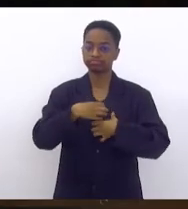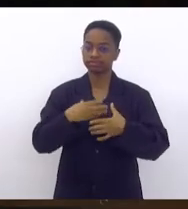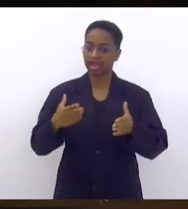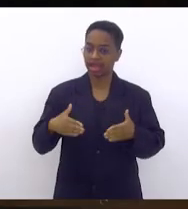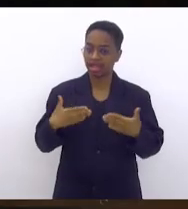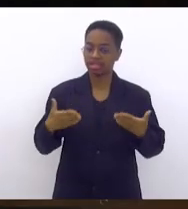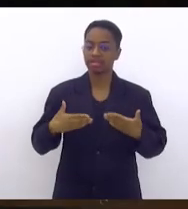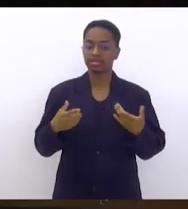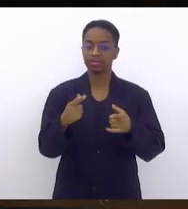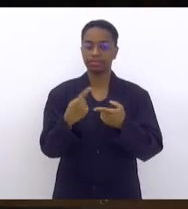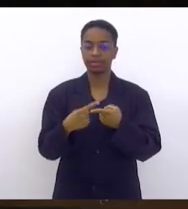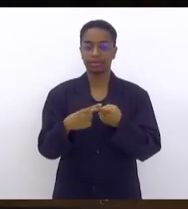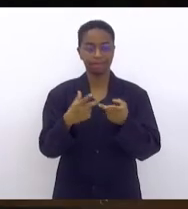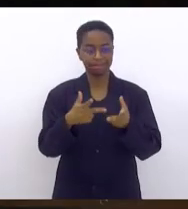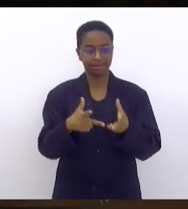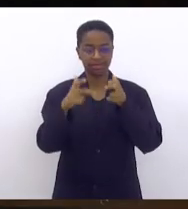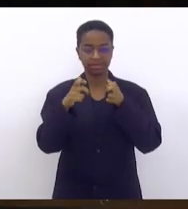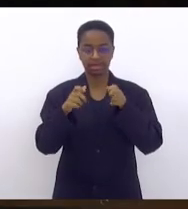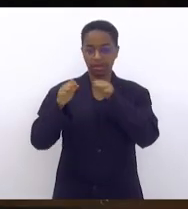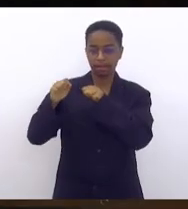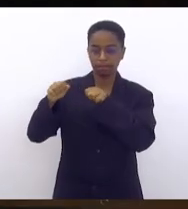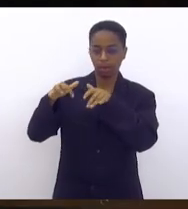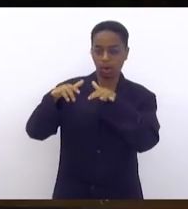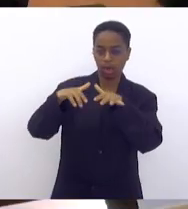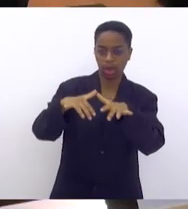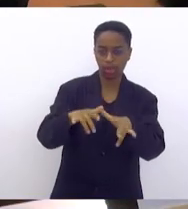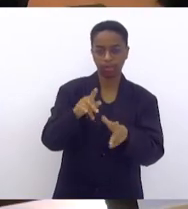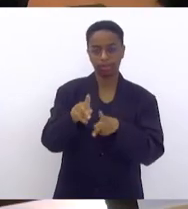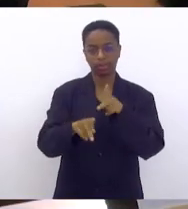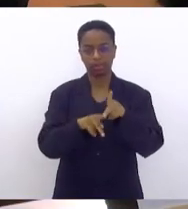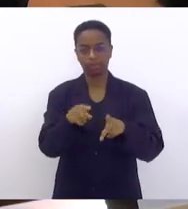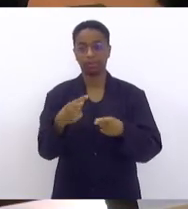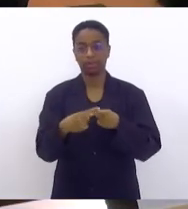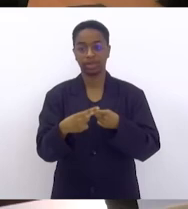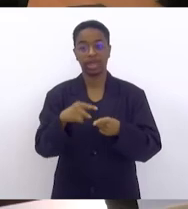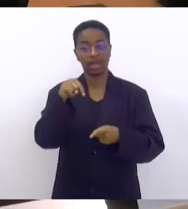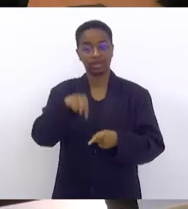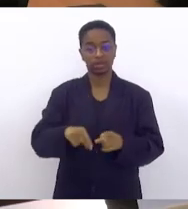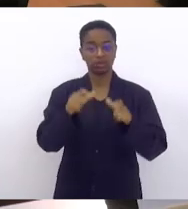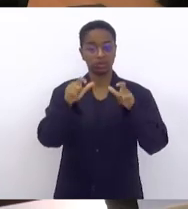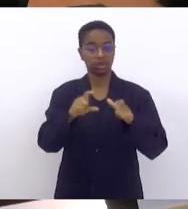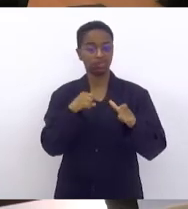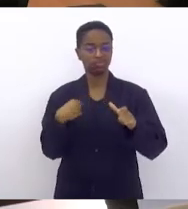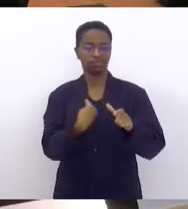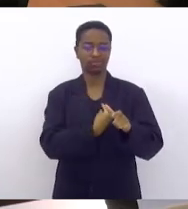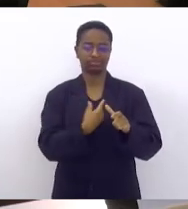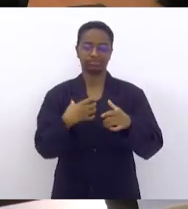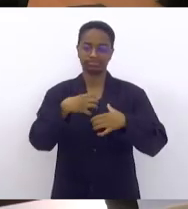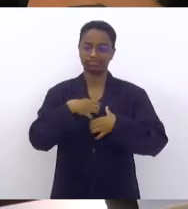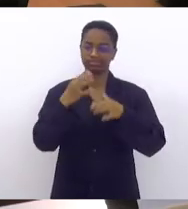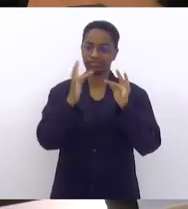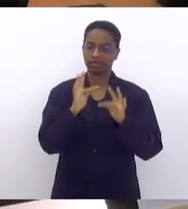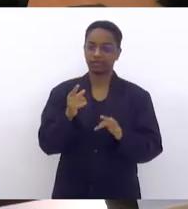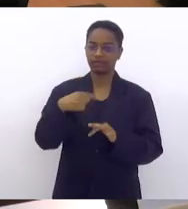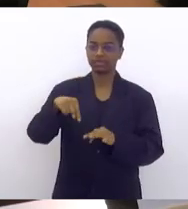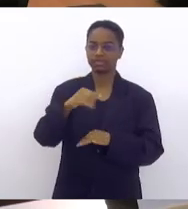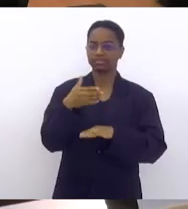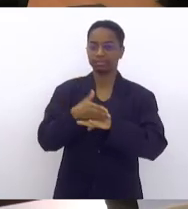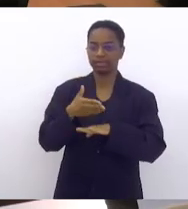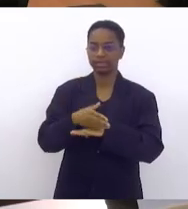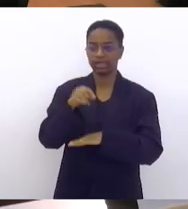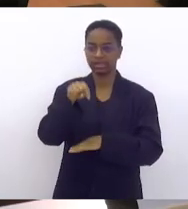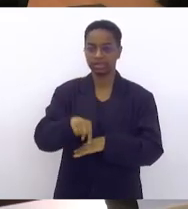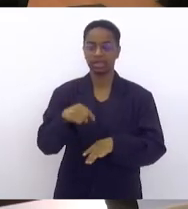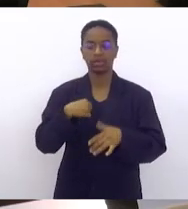de ver esse plenário cheio, com a cara do povo. Isso aqui é uma casa nossa, E eu fico muito feliz de ter vocês aqui. Queria cumprimentar